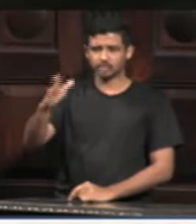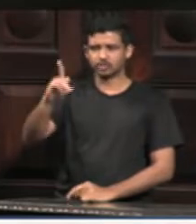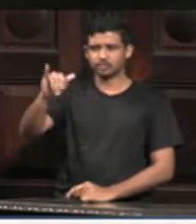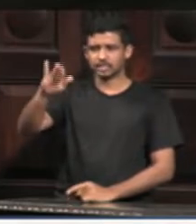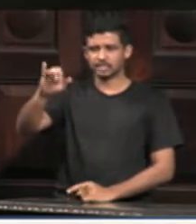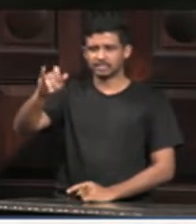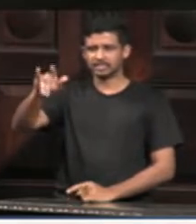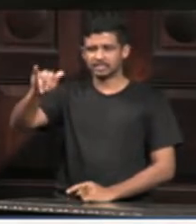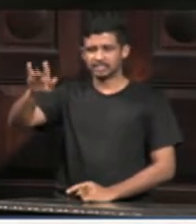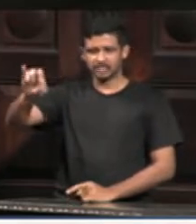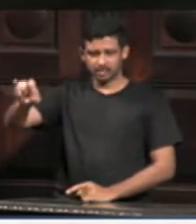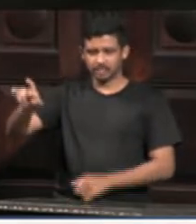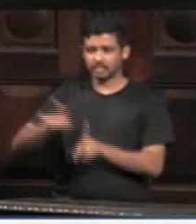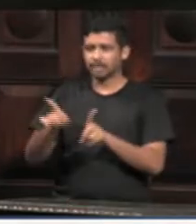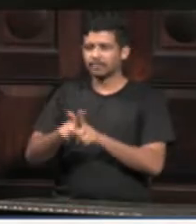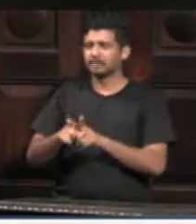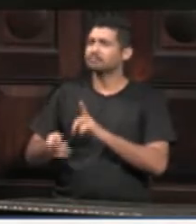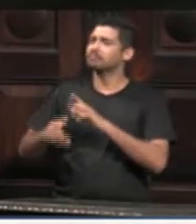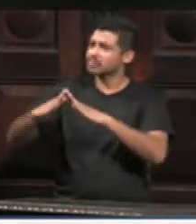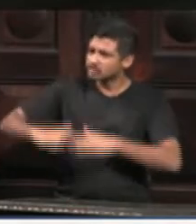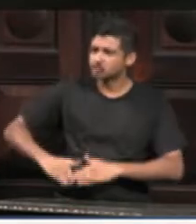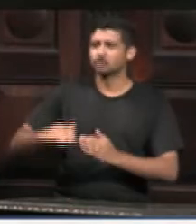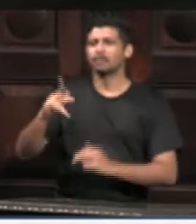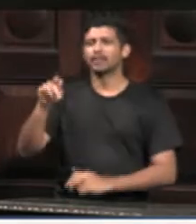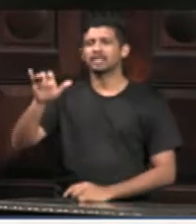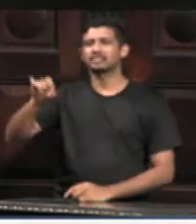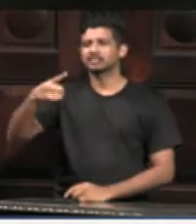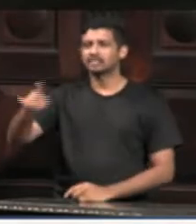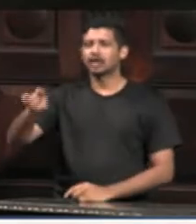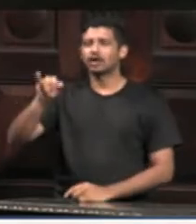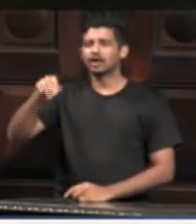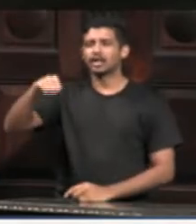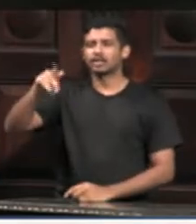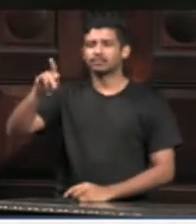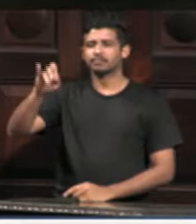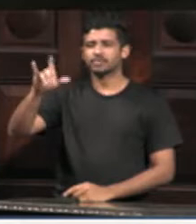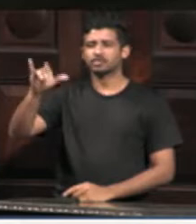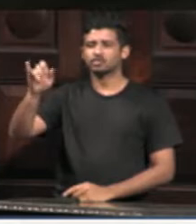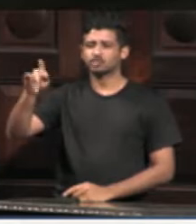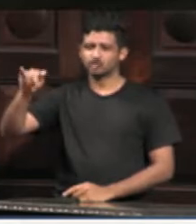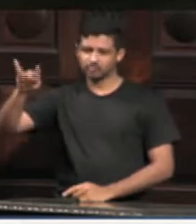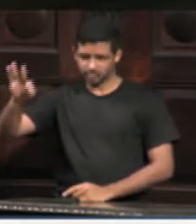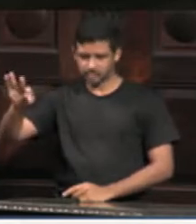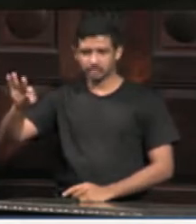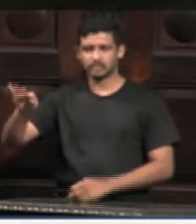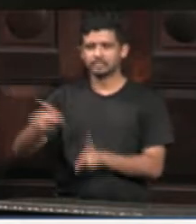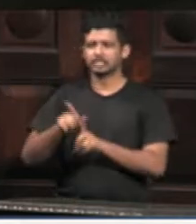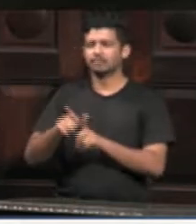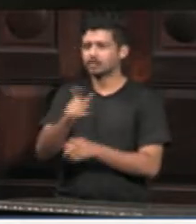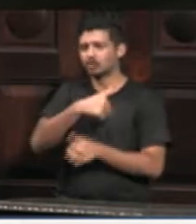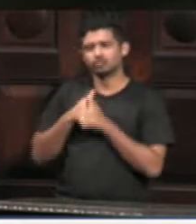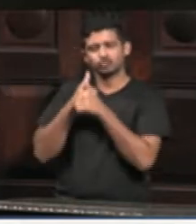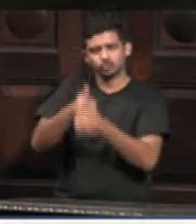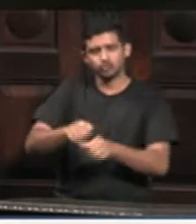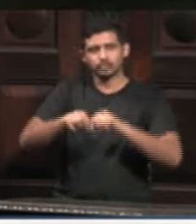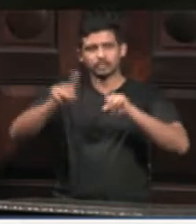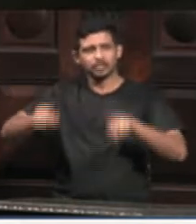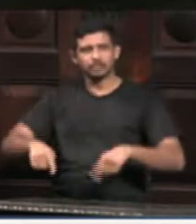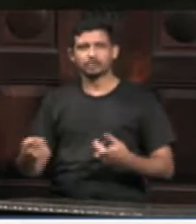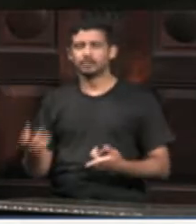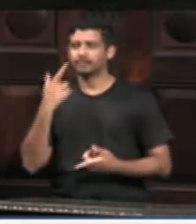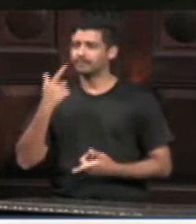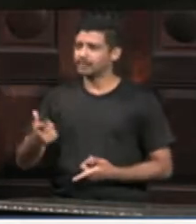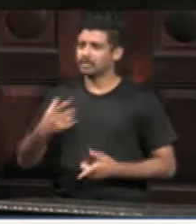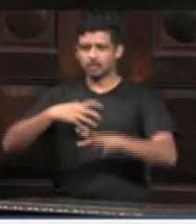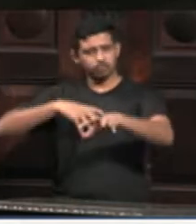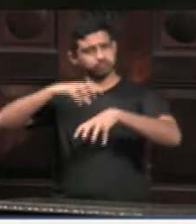o impeachment do Pezão, porque a gente combateu a corrupção, porque a gente esteve ao lado dos servidores. Então, eu me solidarizo